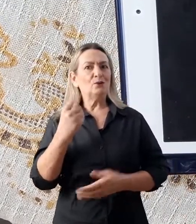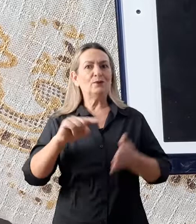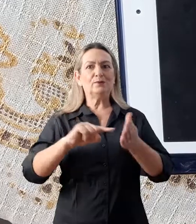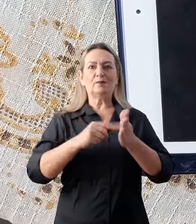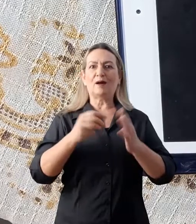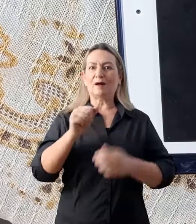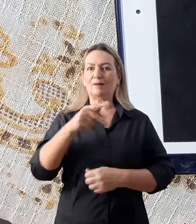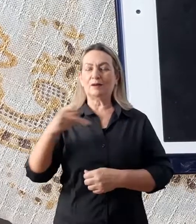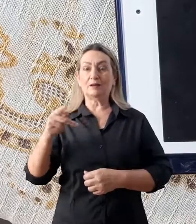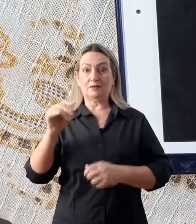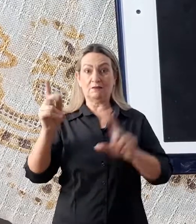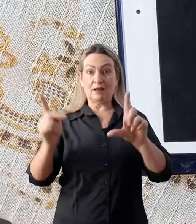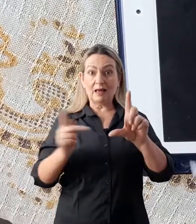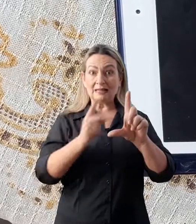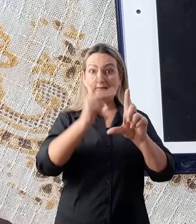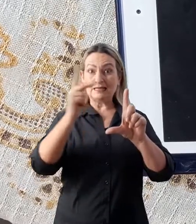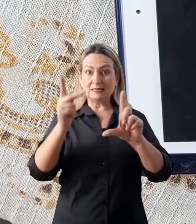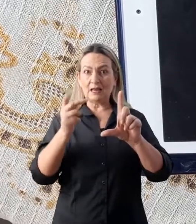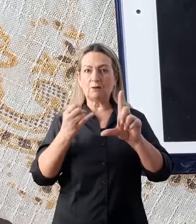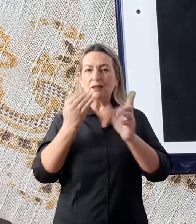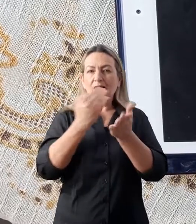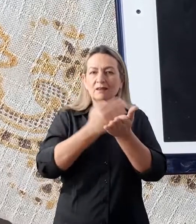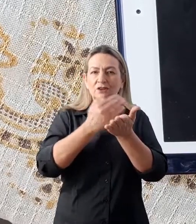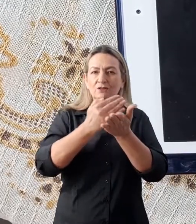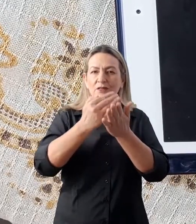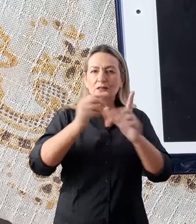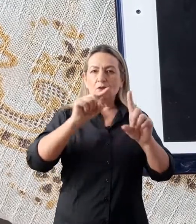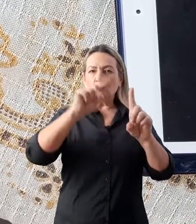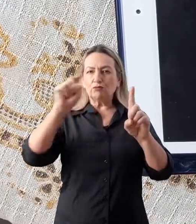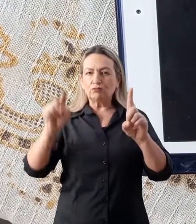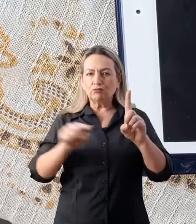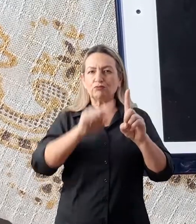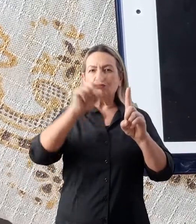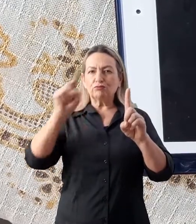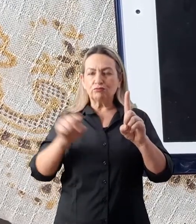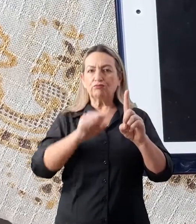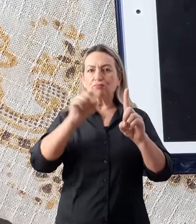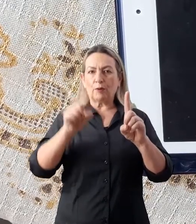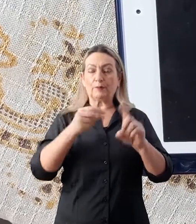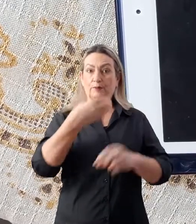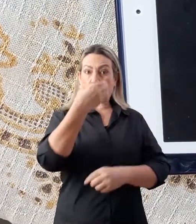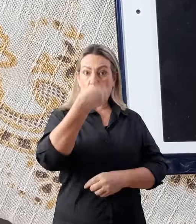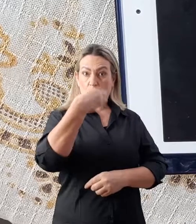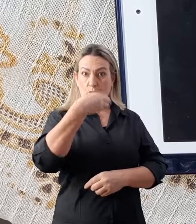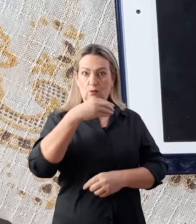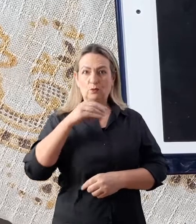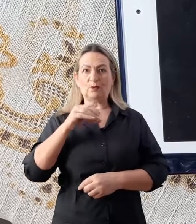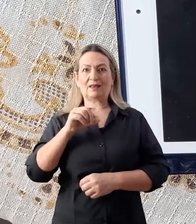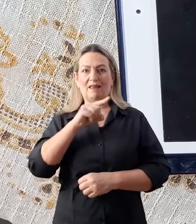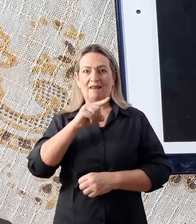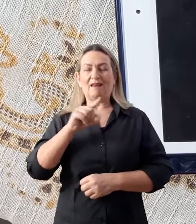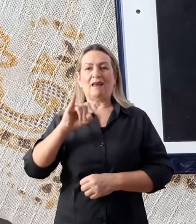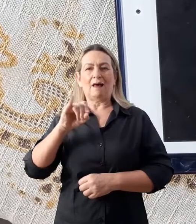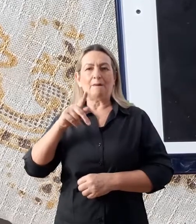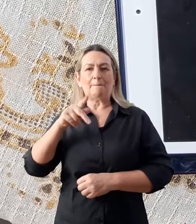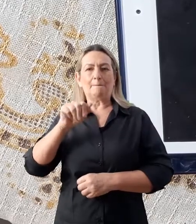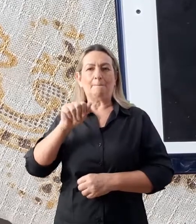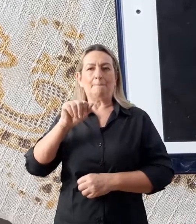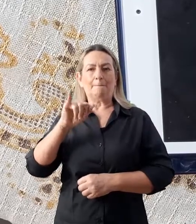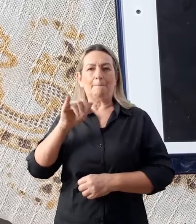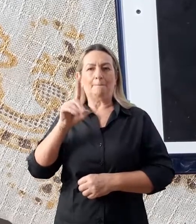você montar a mandala com quantas divisões você quiser. O Procreate até tem uma função parecida, mas ele é mais